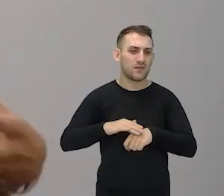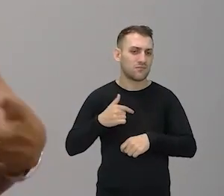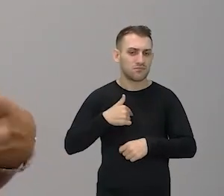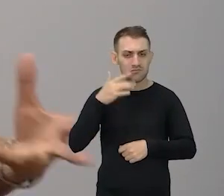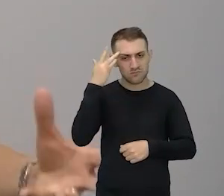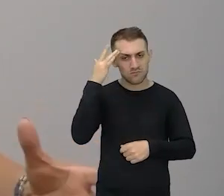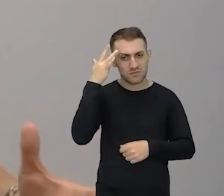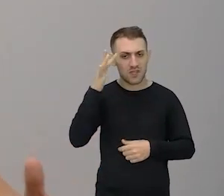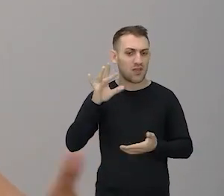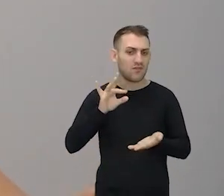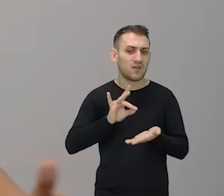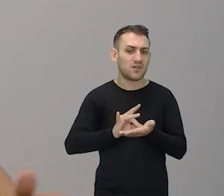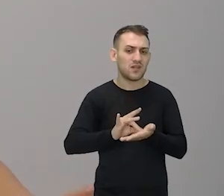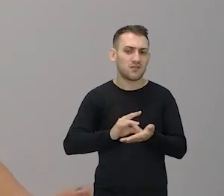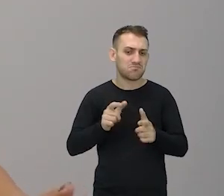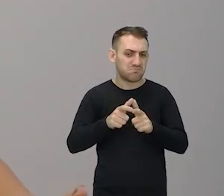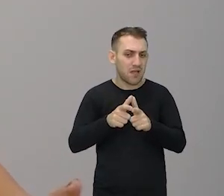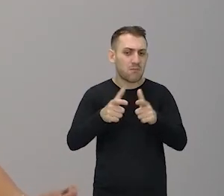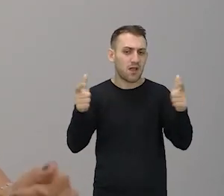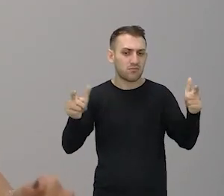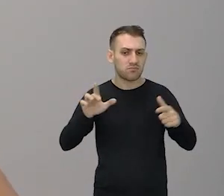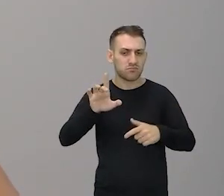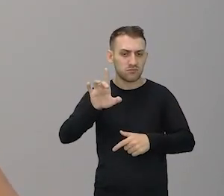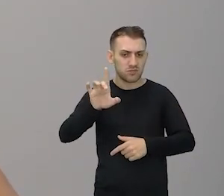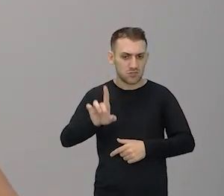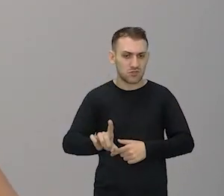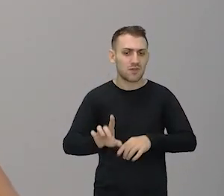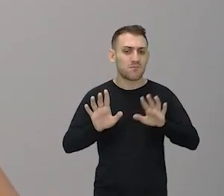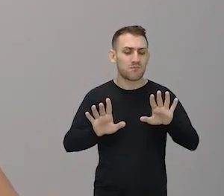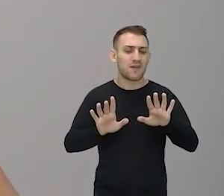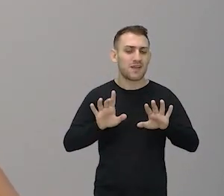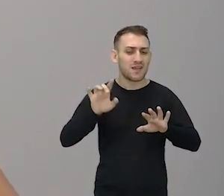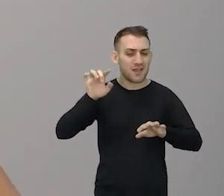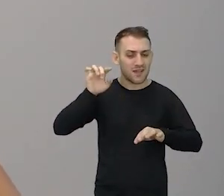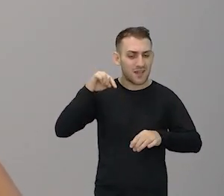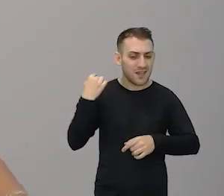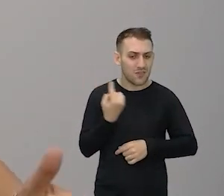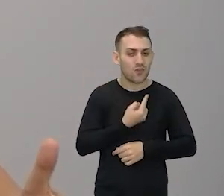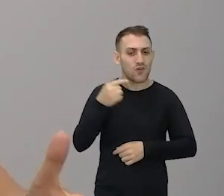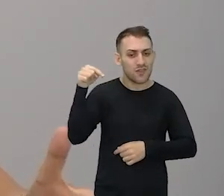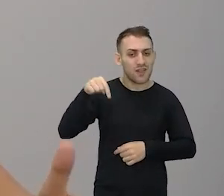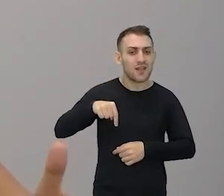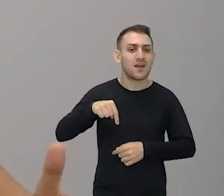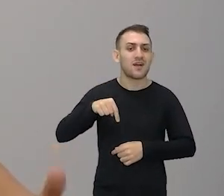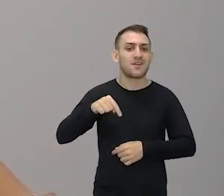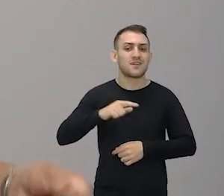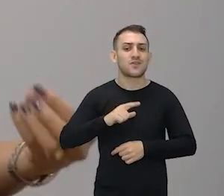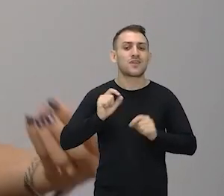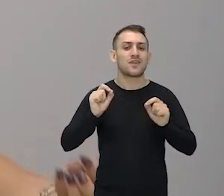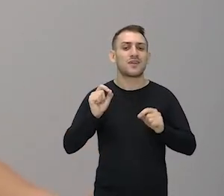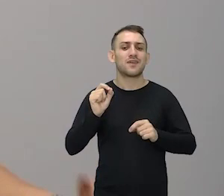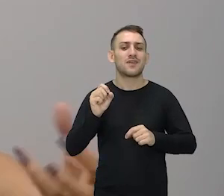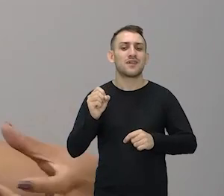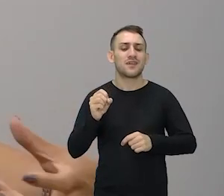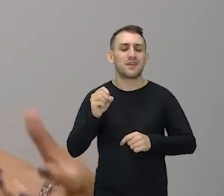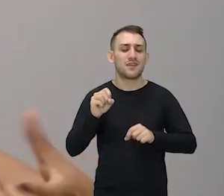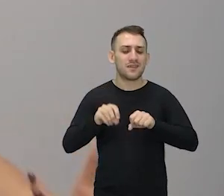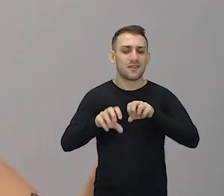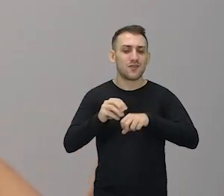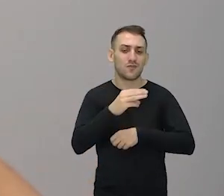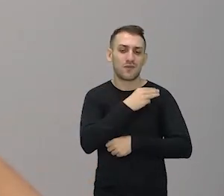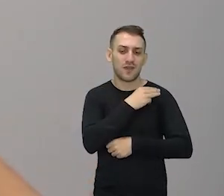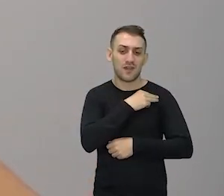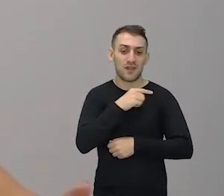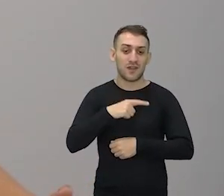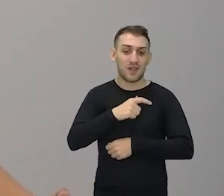a realidade da maioria das diretorias, mas na nossa, nós temos muito ensino médio, e os alunos eles vêm de